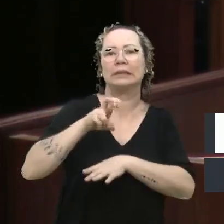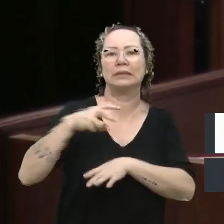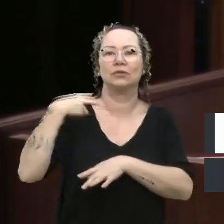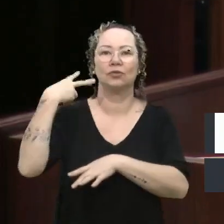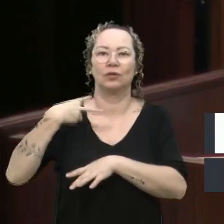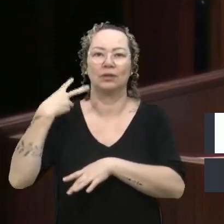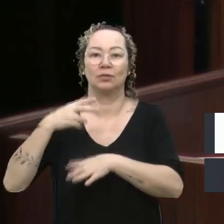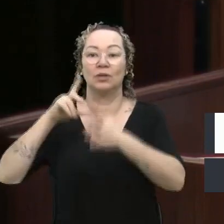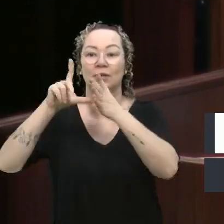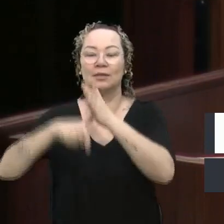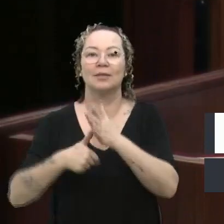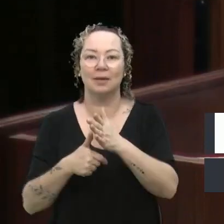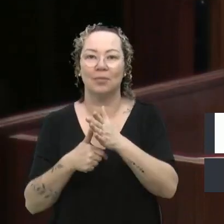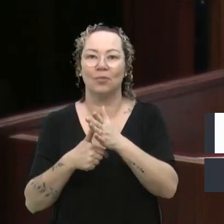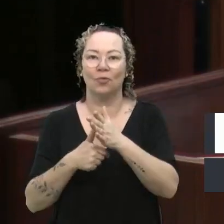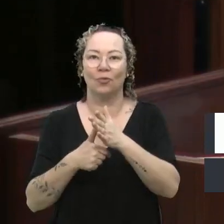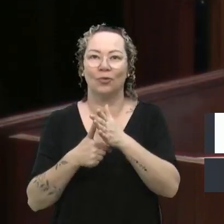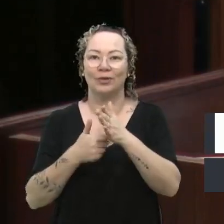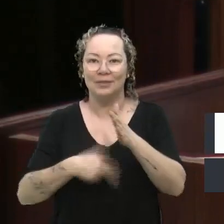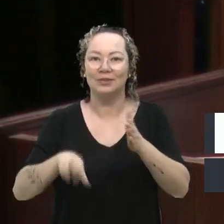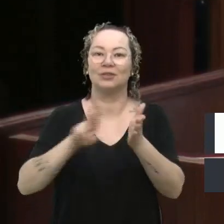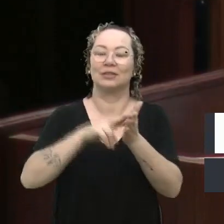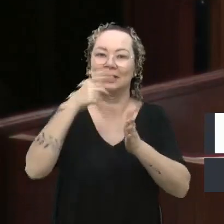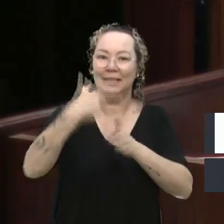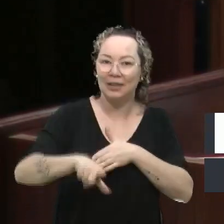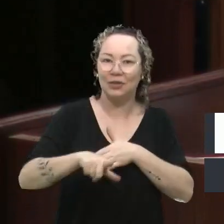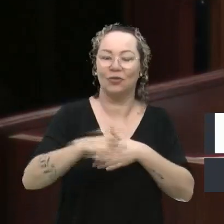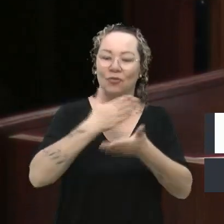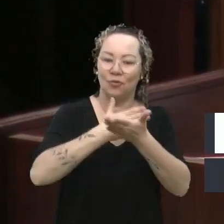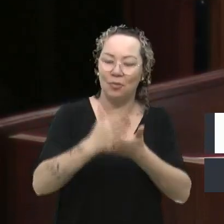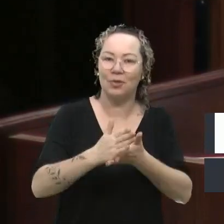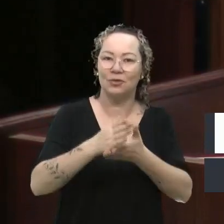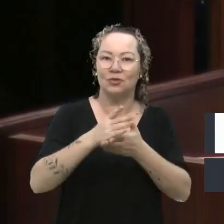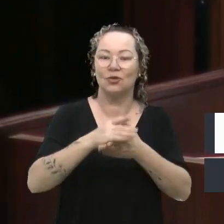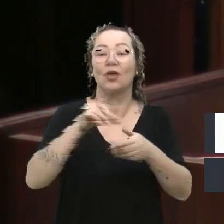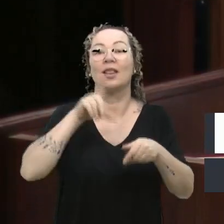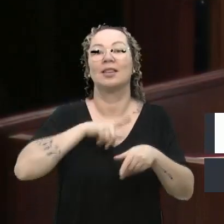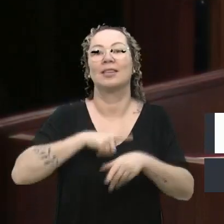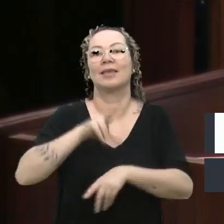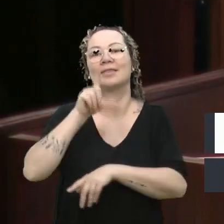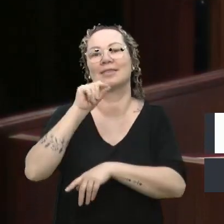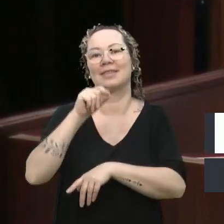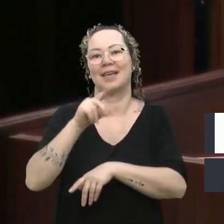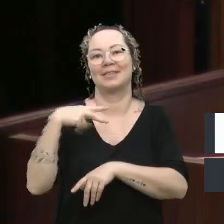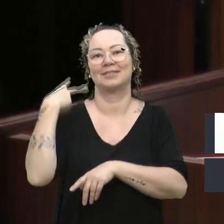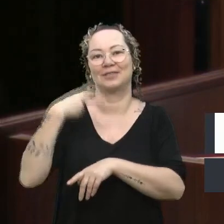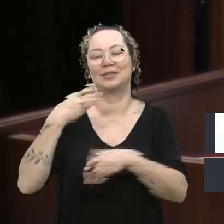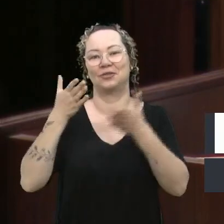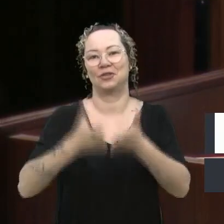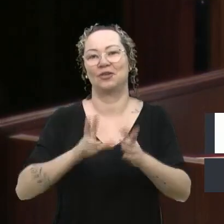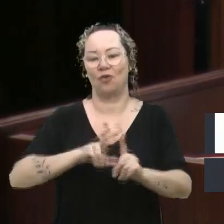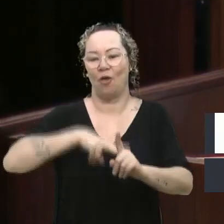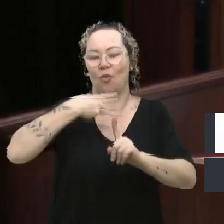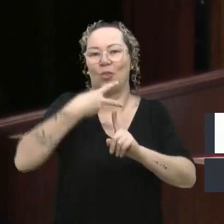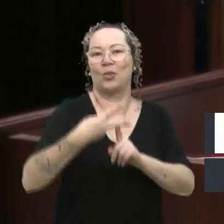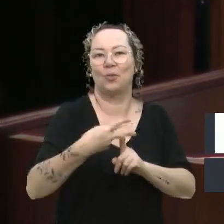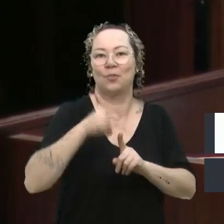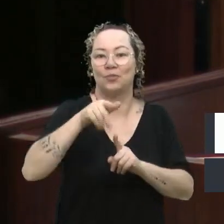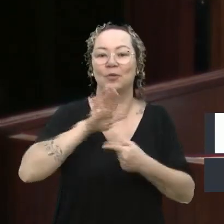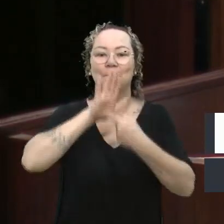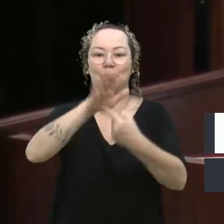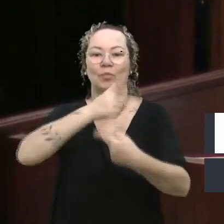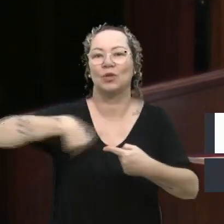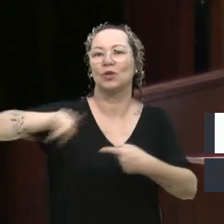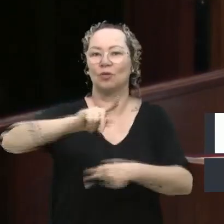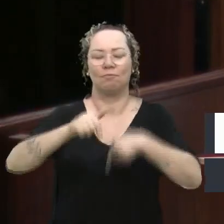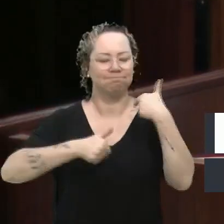após a sua renovação, dobrou de tamanho. Isso mostra o quanto nós temos sido efetivos nas nossas ações, nas